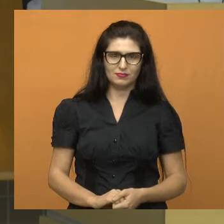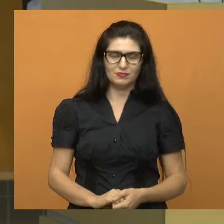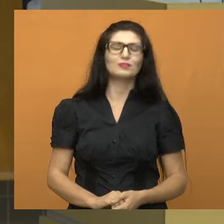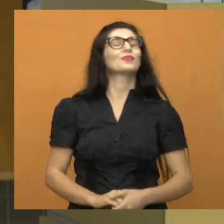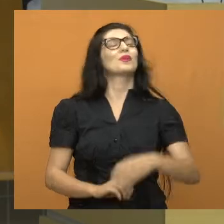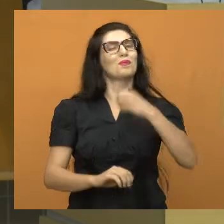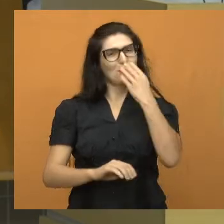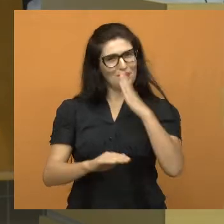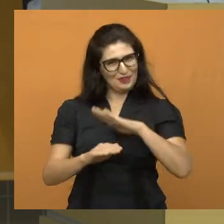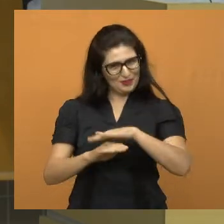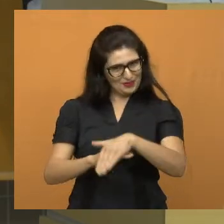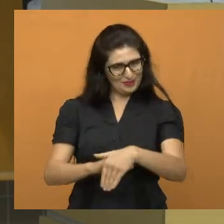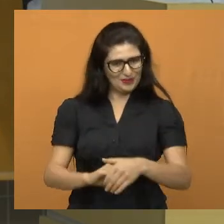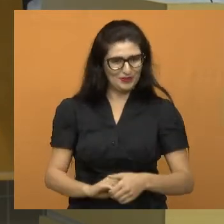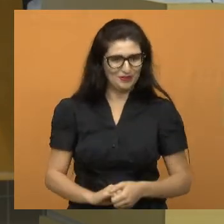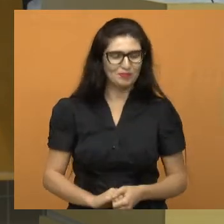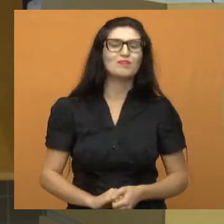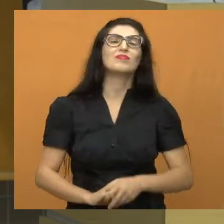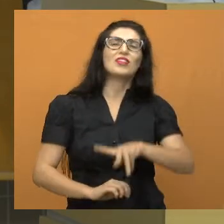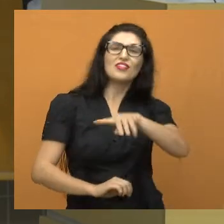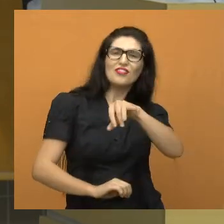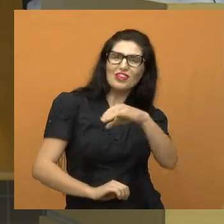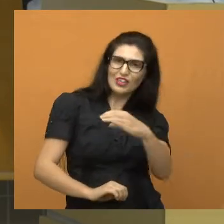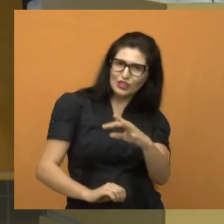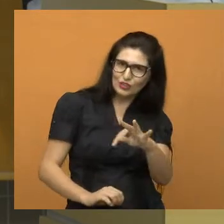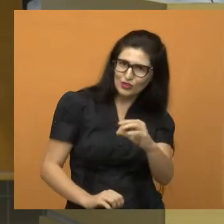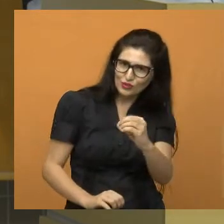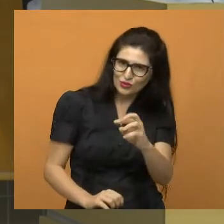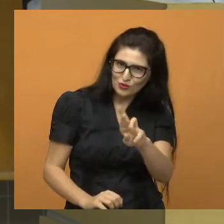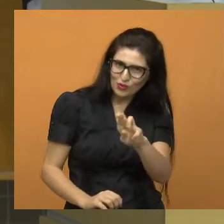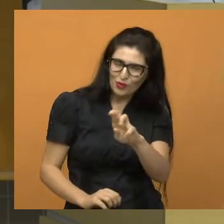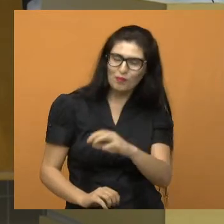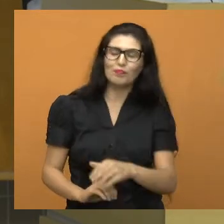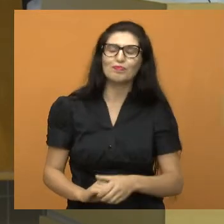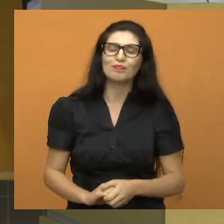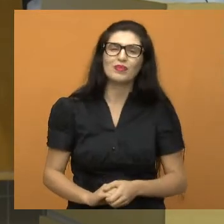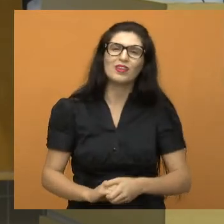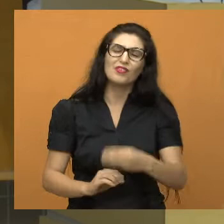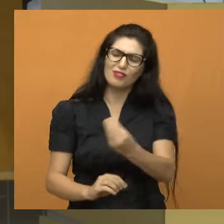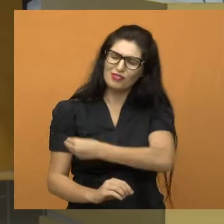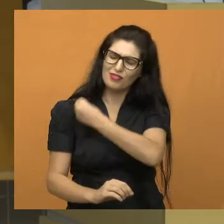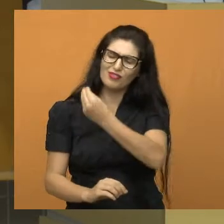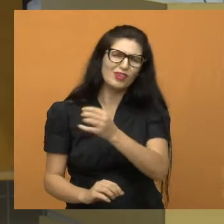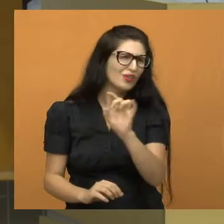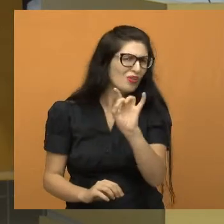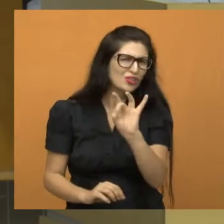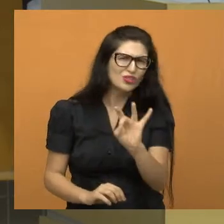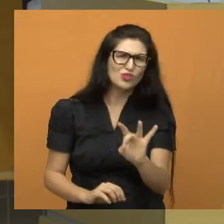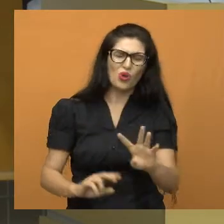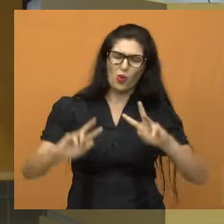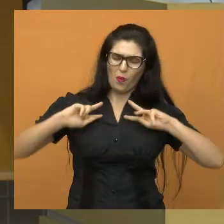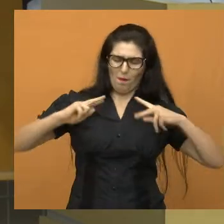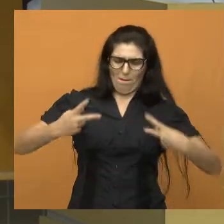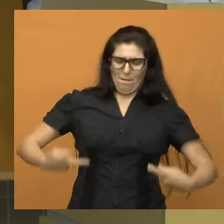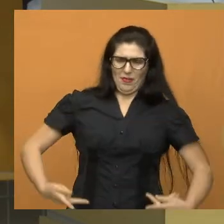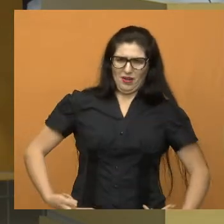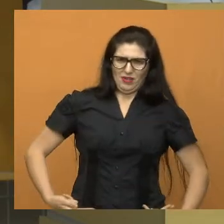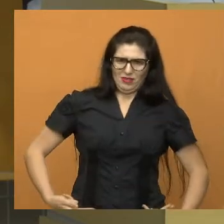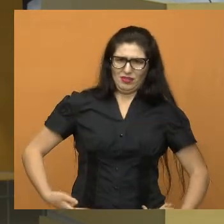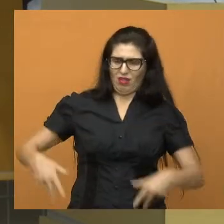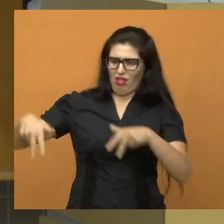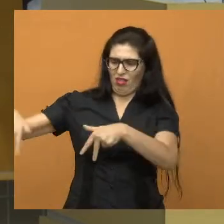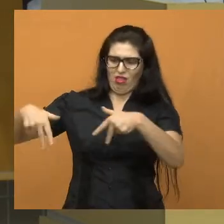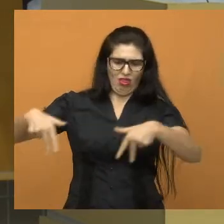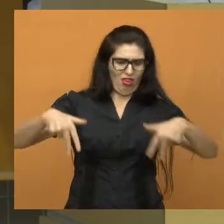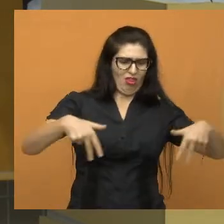Boa noite. Segundo Victor Garcia Oz, conviver não é simplesmente existir um ao lado do